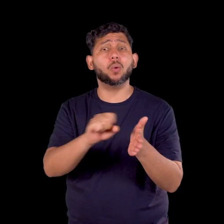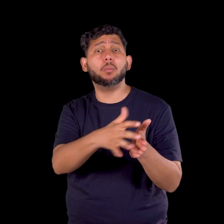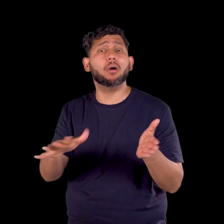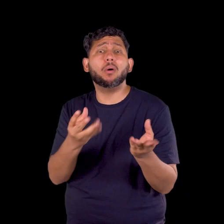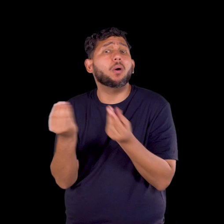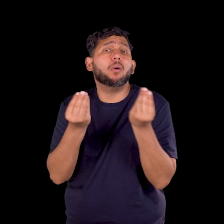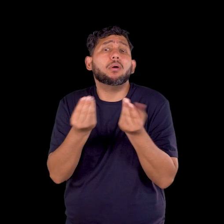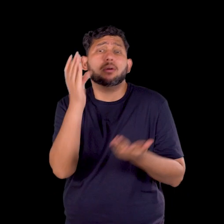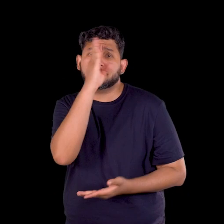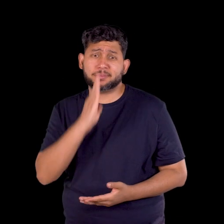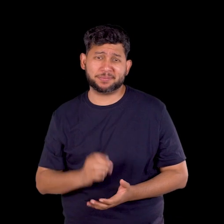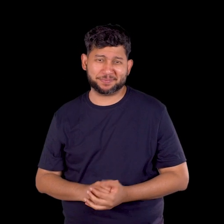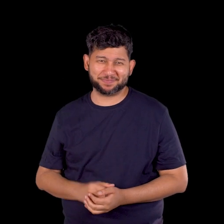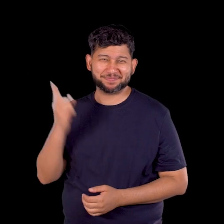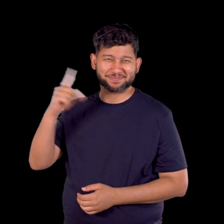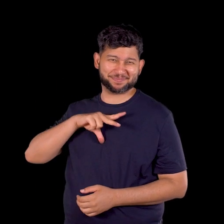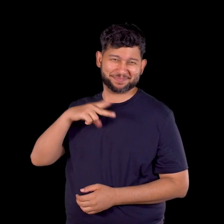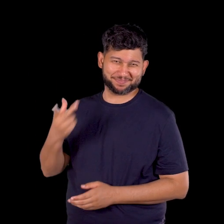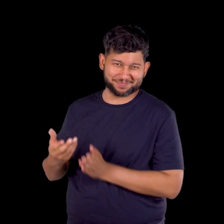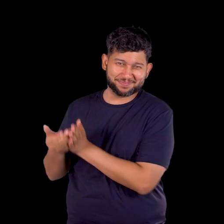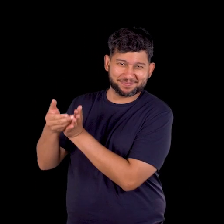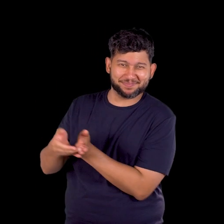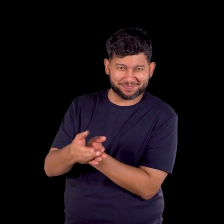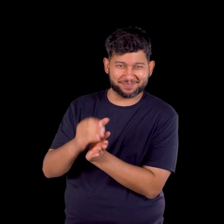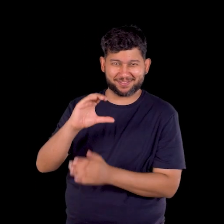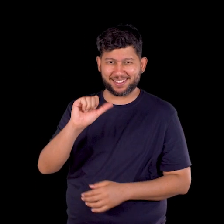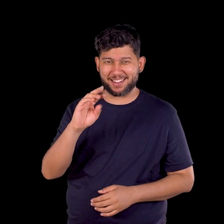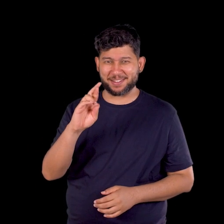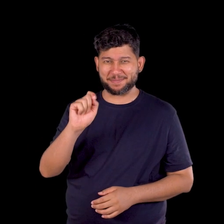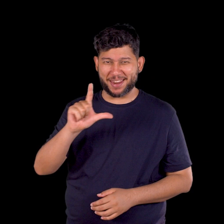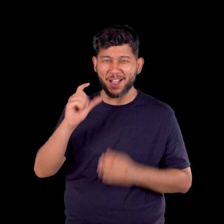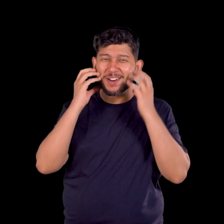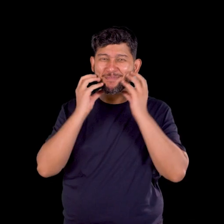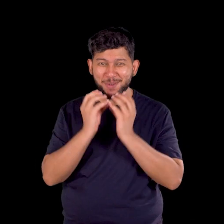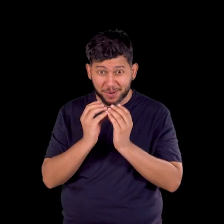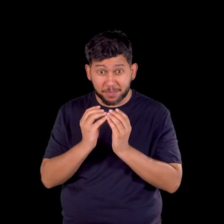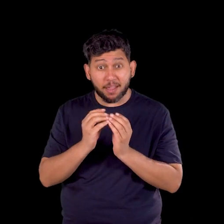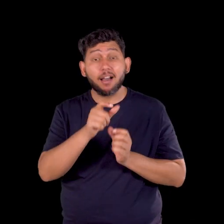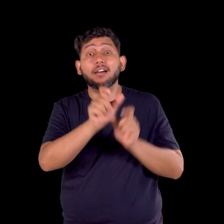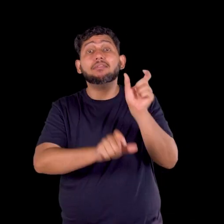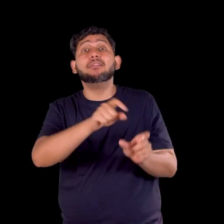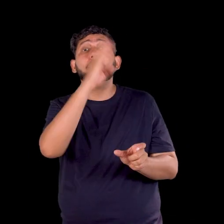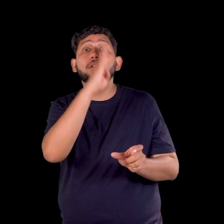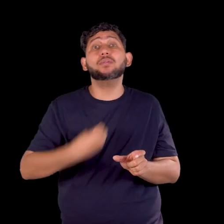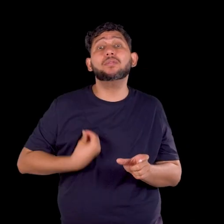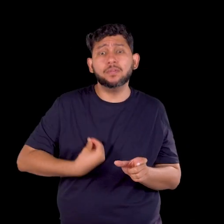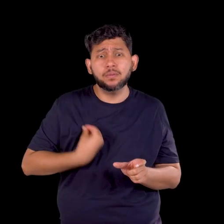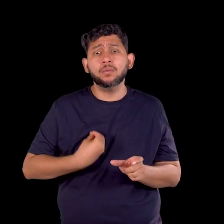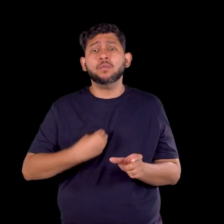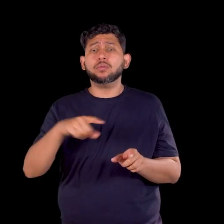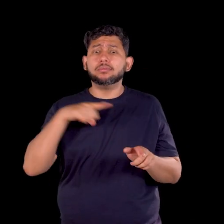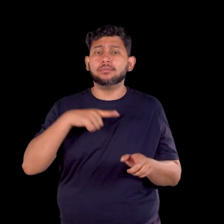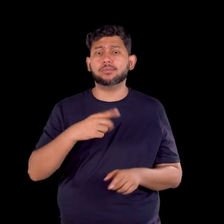No momento da chegada de Cabral, estima-se que existiam entre 2 e 5 milhões de habitantes pertencentes a 200